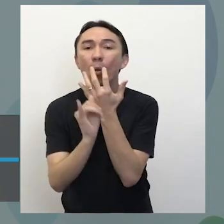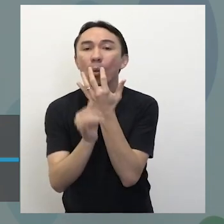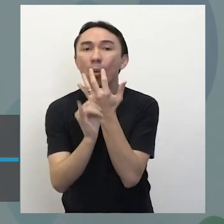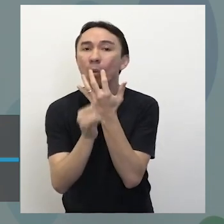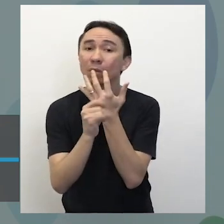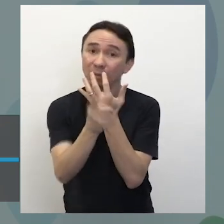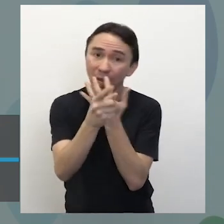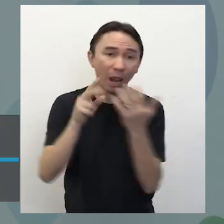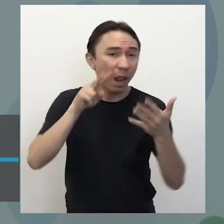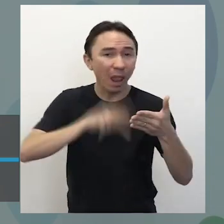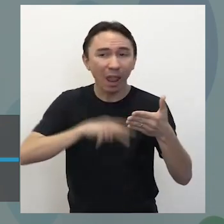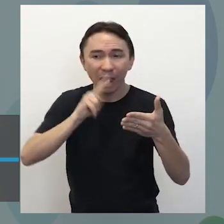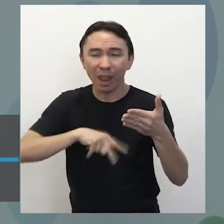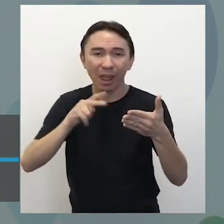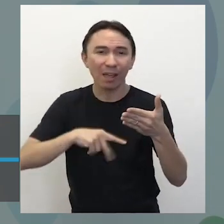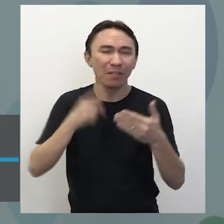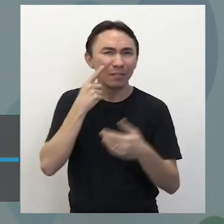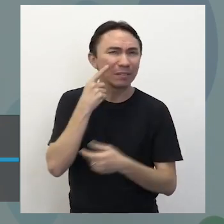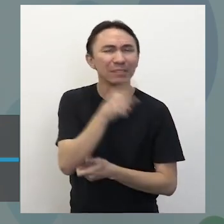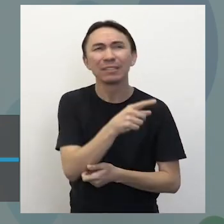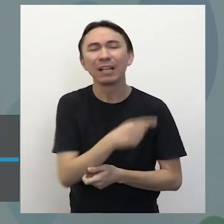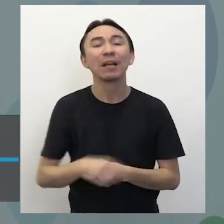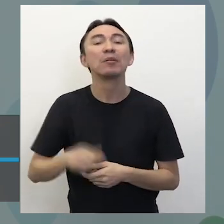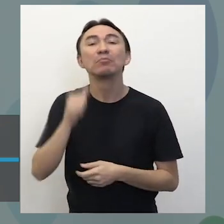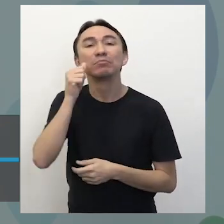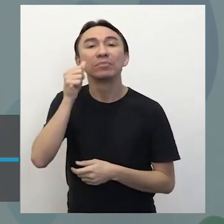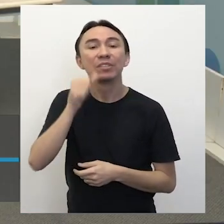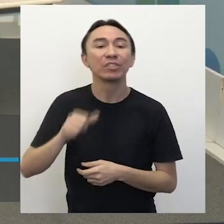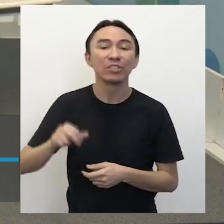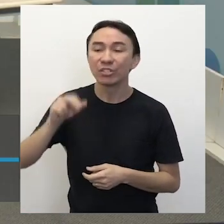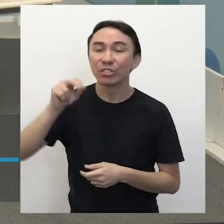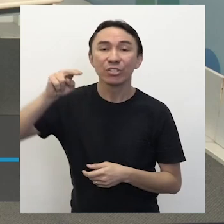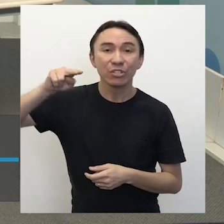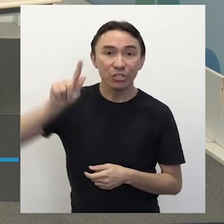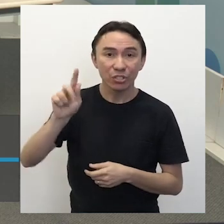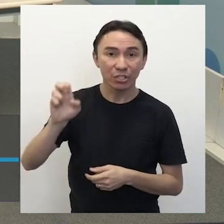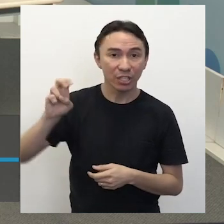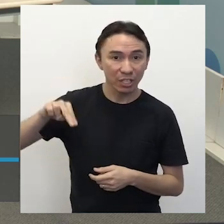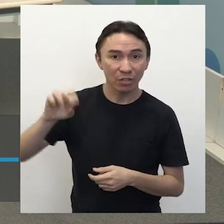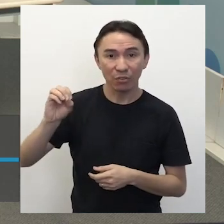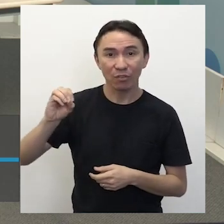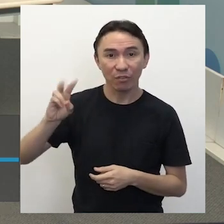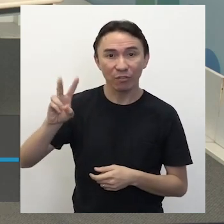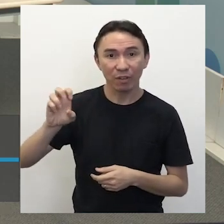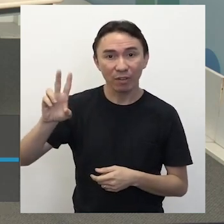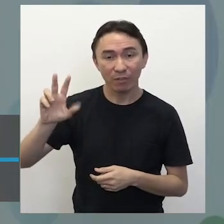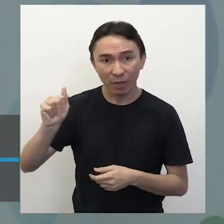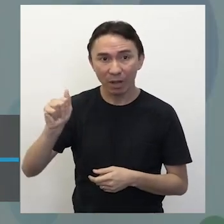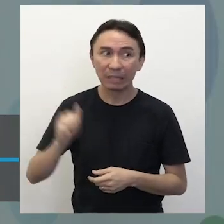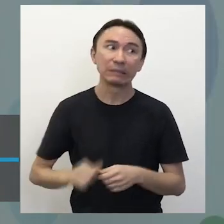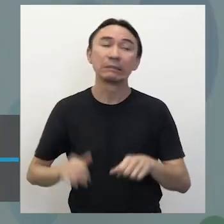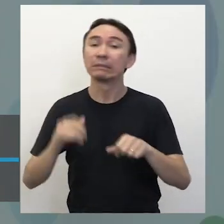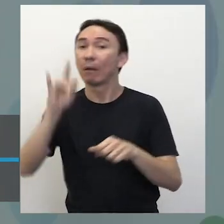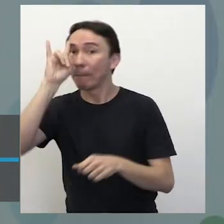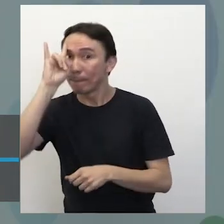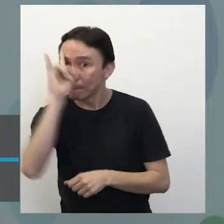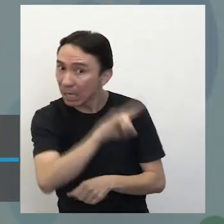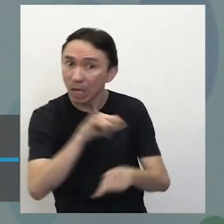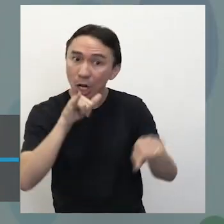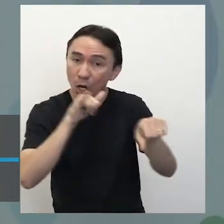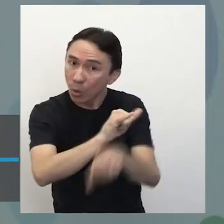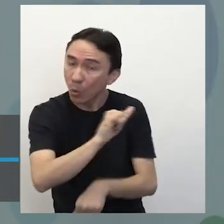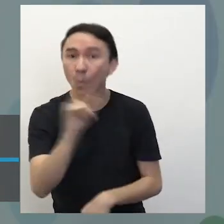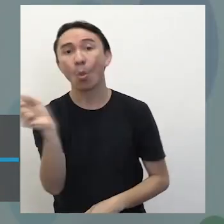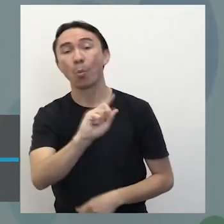Assis, e respondam. Você acha que Genoveva traiu ou não traiu de Olinda? Vários já responderam, depois eu vou te passar as respostas. respostas. Alguns conversaram comigo também pessoalmente, Isso. pessoalmente,